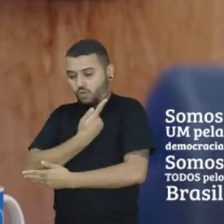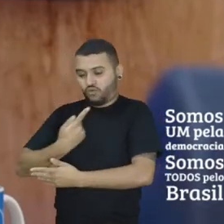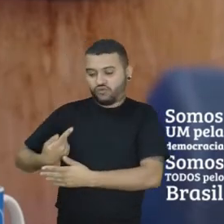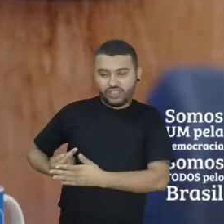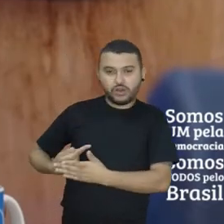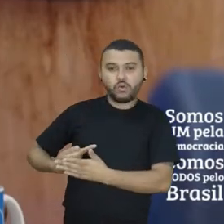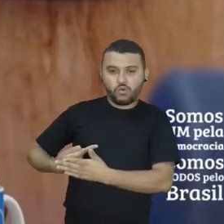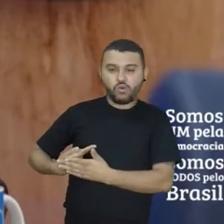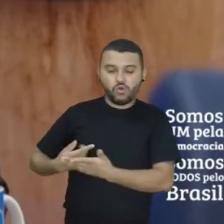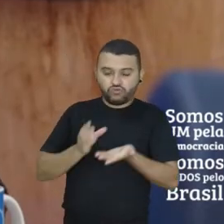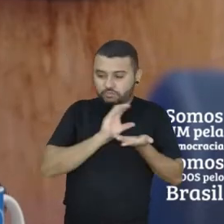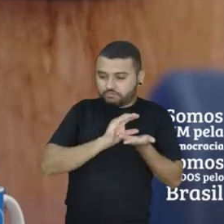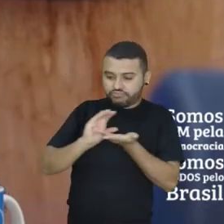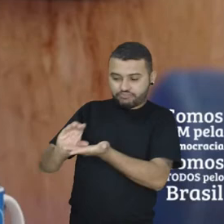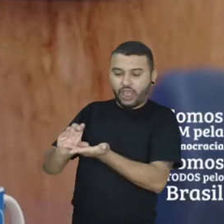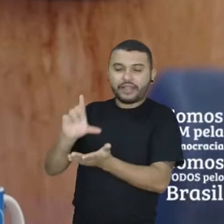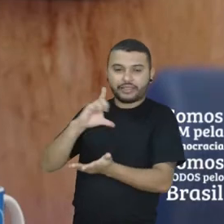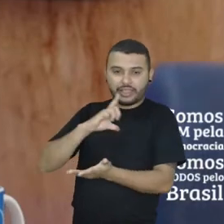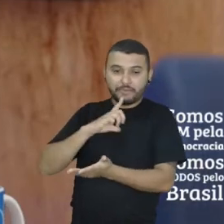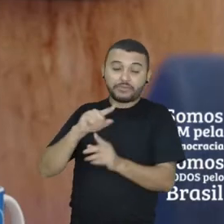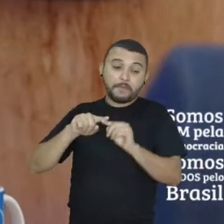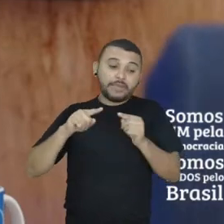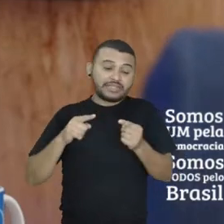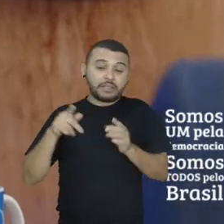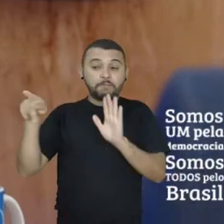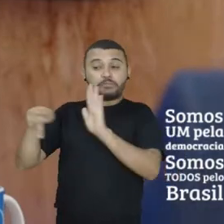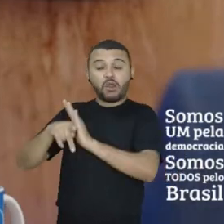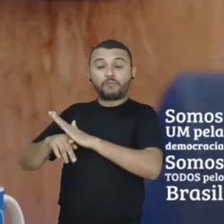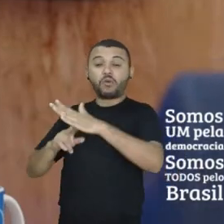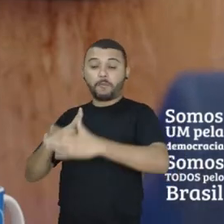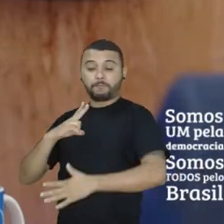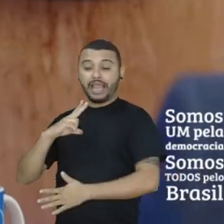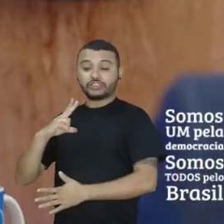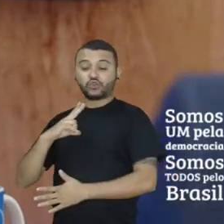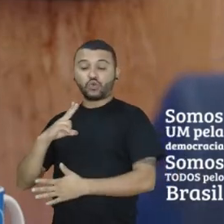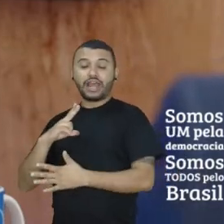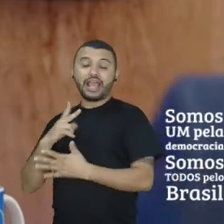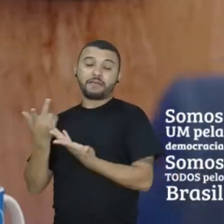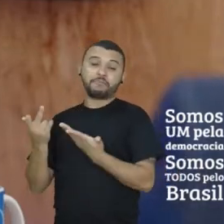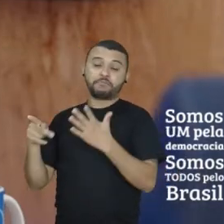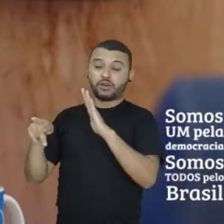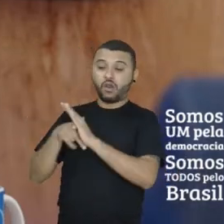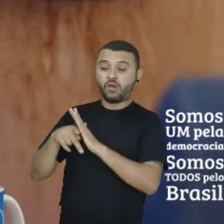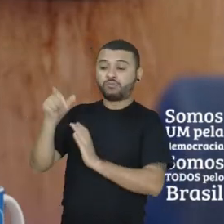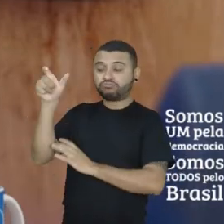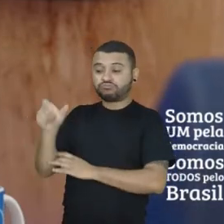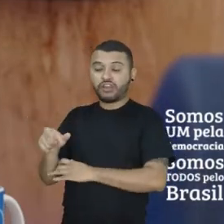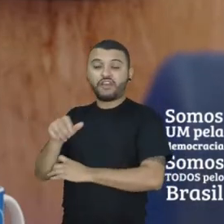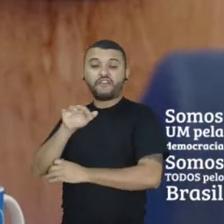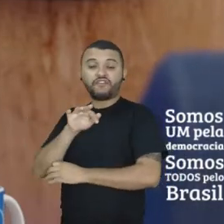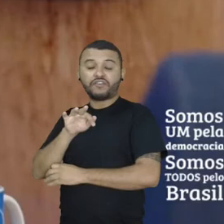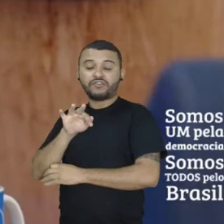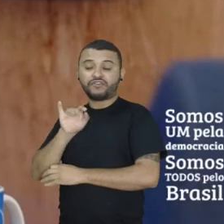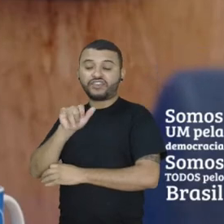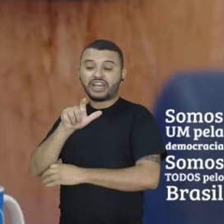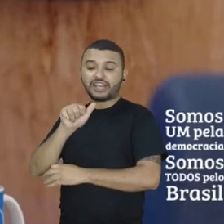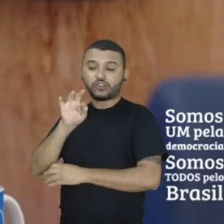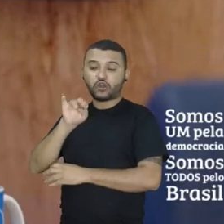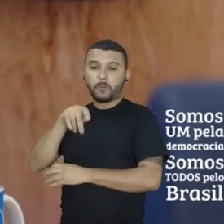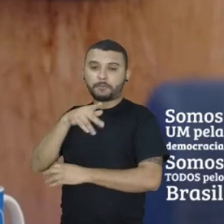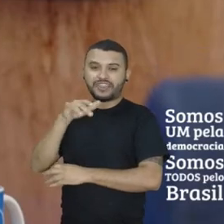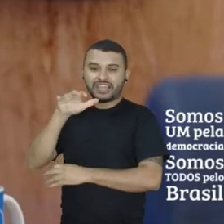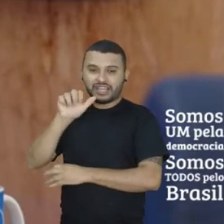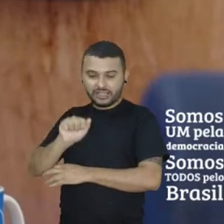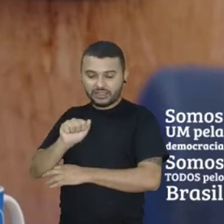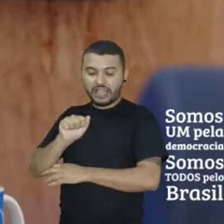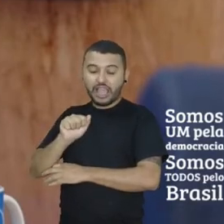cobre. Mas quando não é do governo, é de uma entidade filantrópica, ela começa a ter prejuízo, entrar no vermelho e fazer financiamento